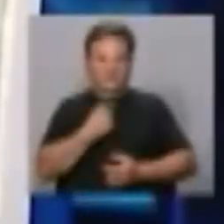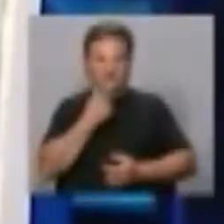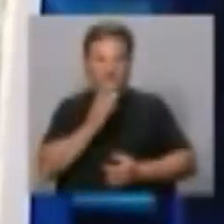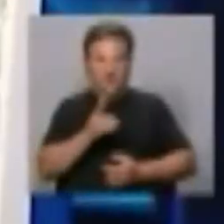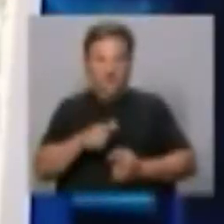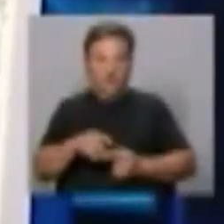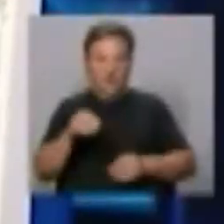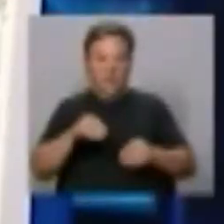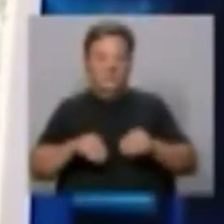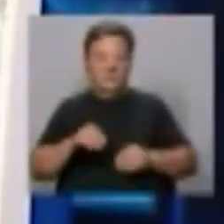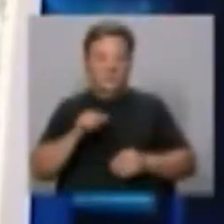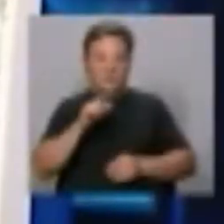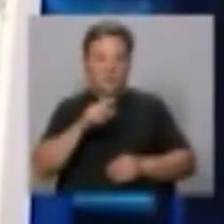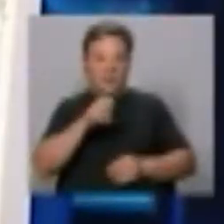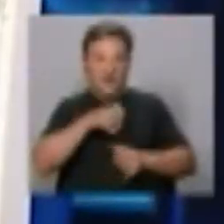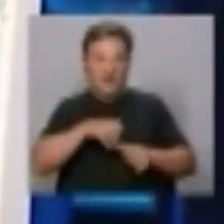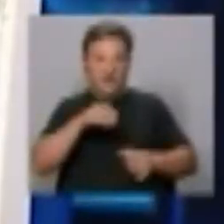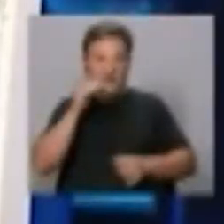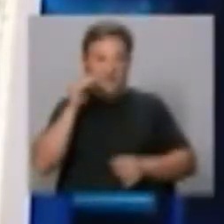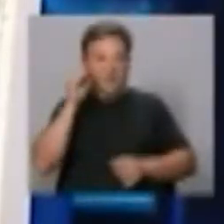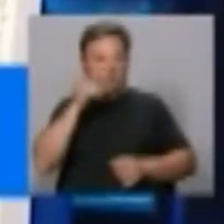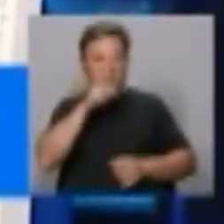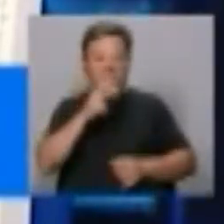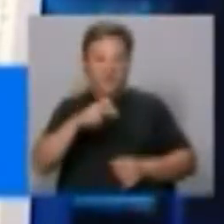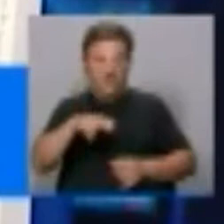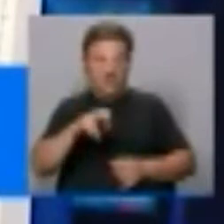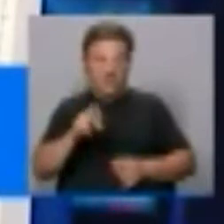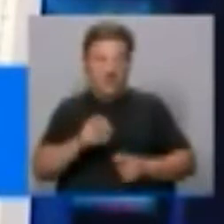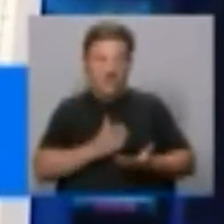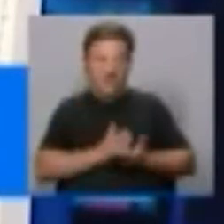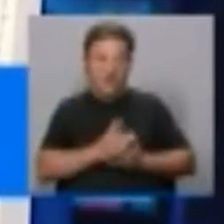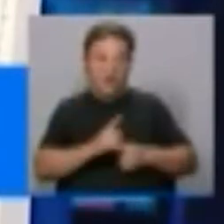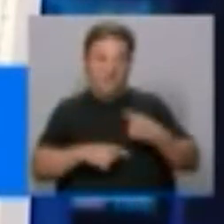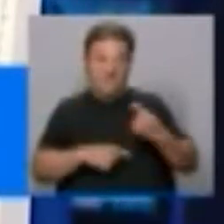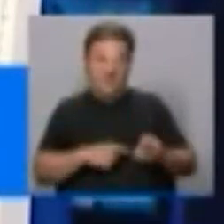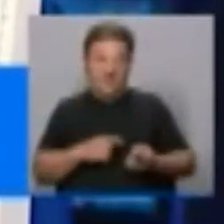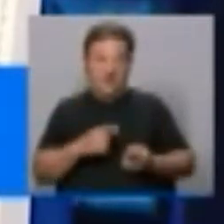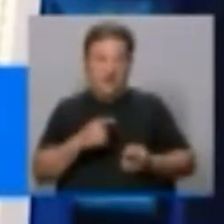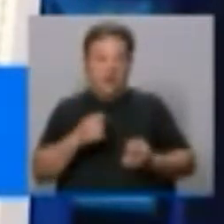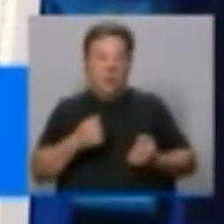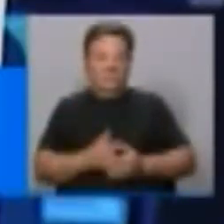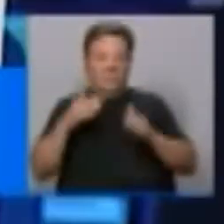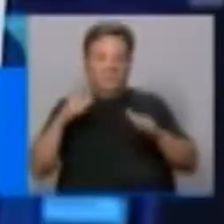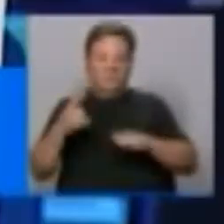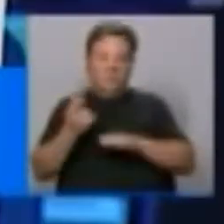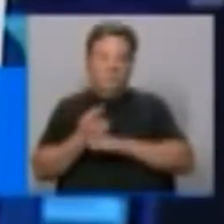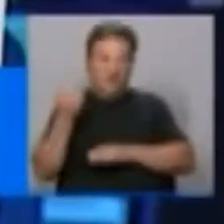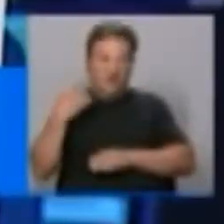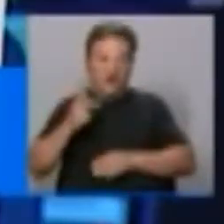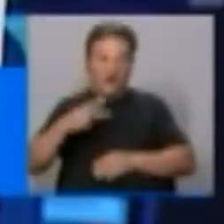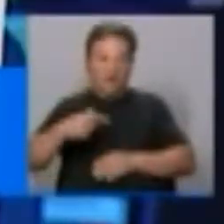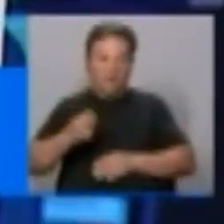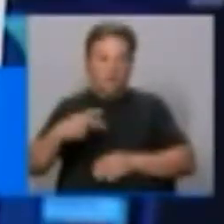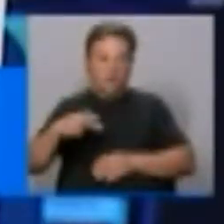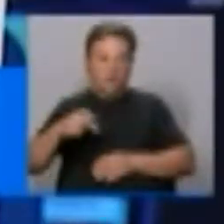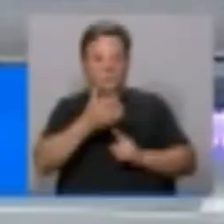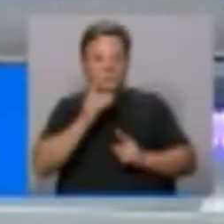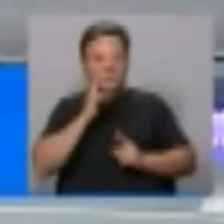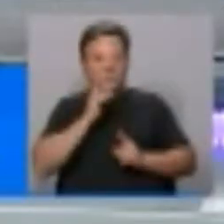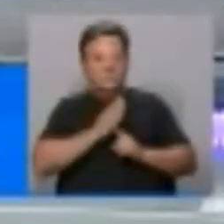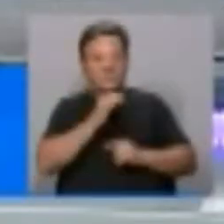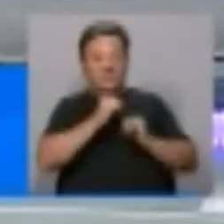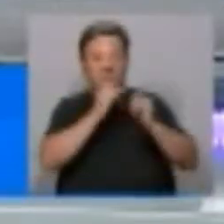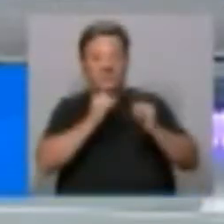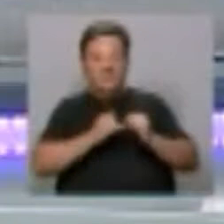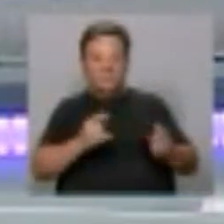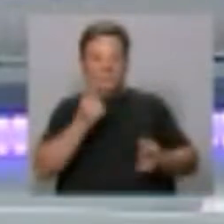as eleições para a Assembleia Constituinte na Venezuela decorrem amanhã e a oposição apela aos venezuelanos. 1974 despistou-se esta